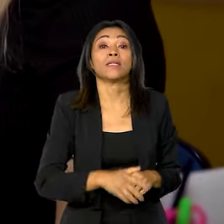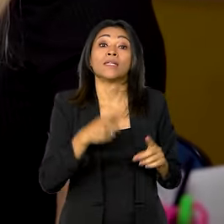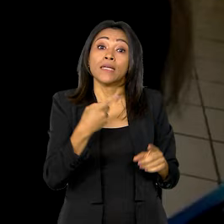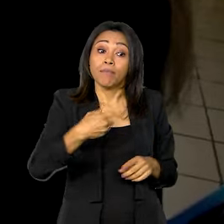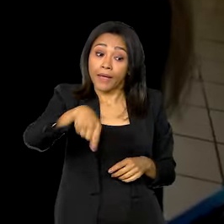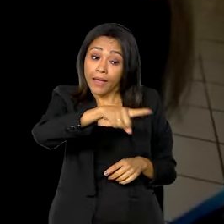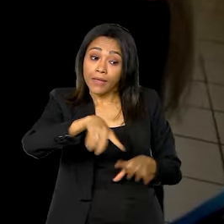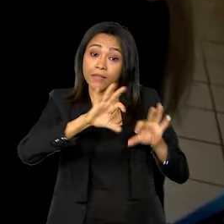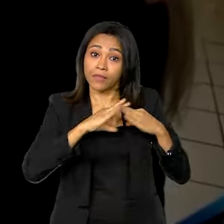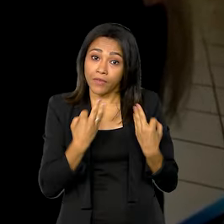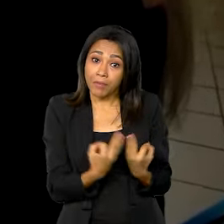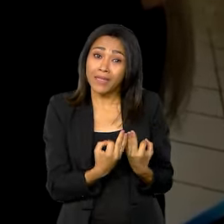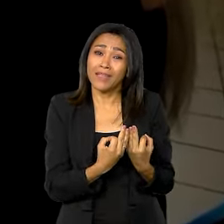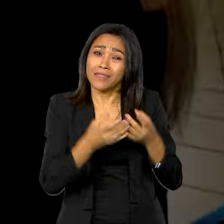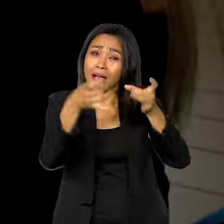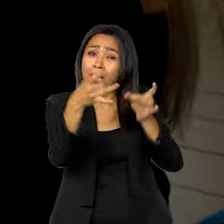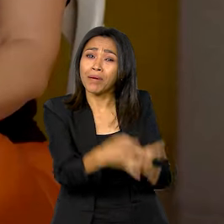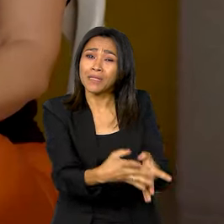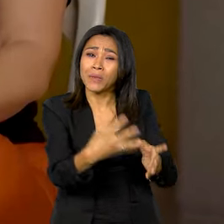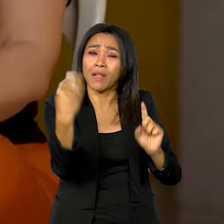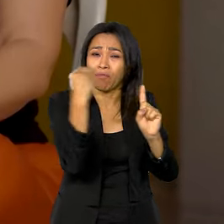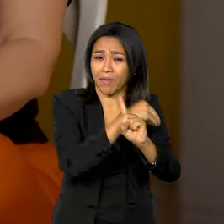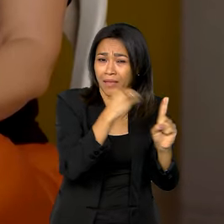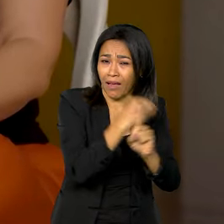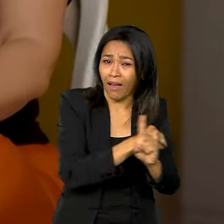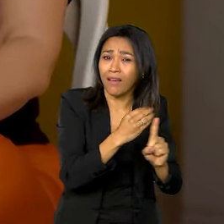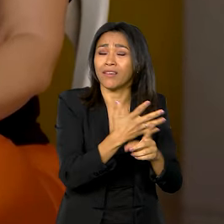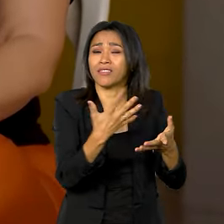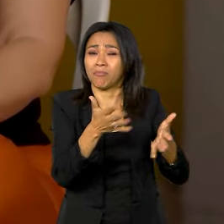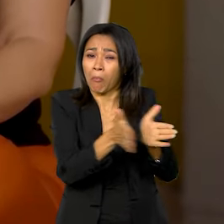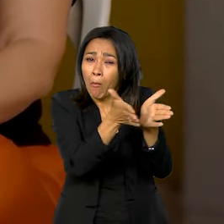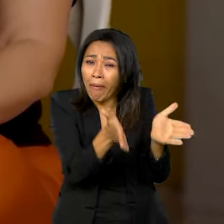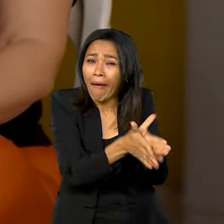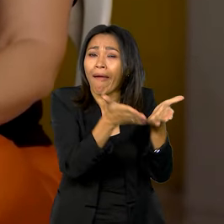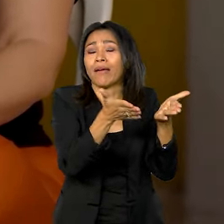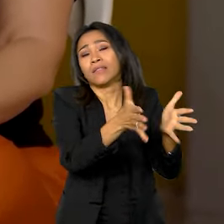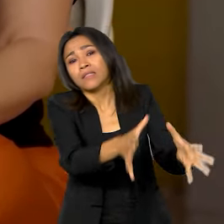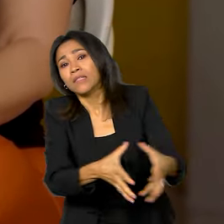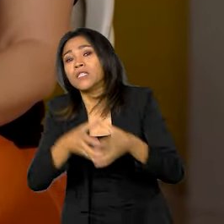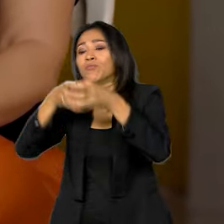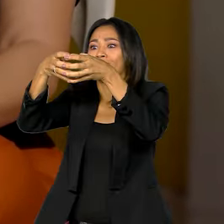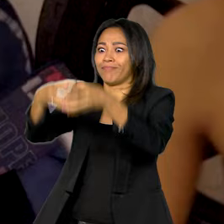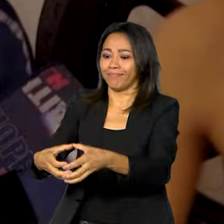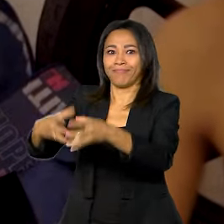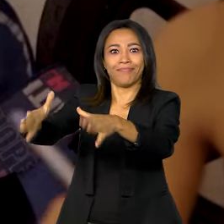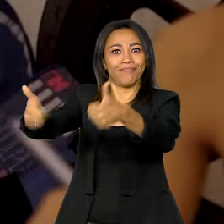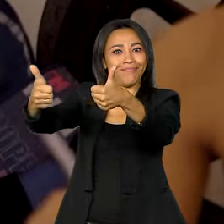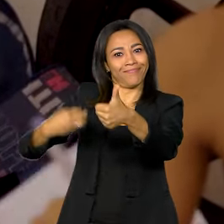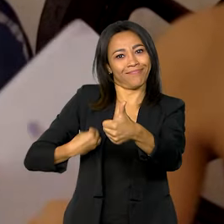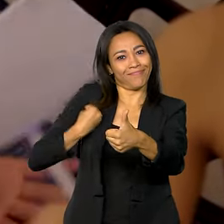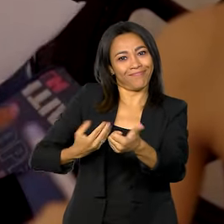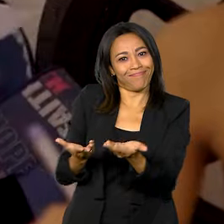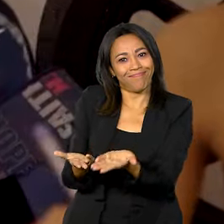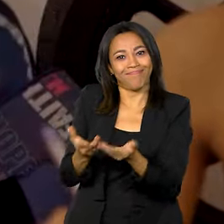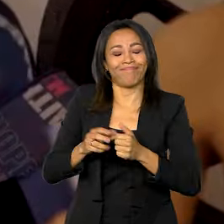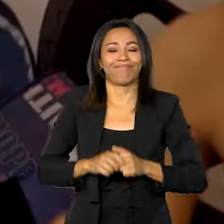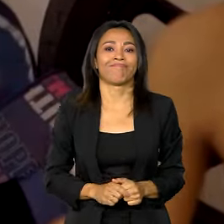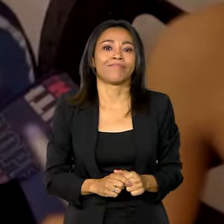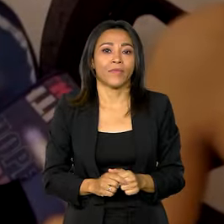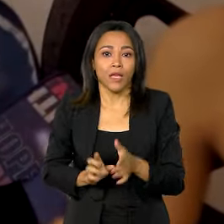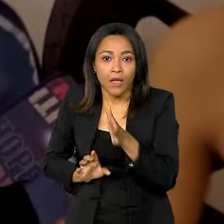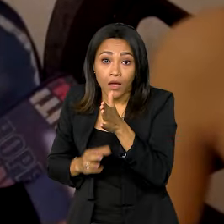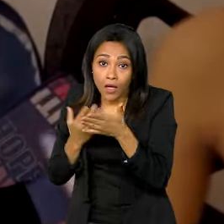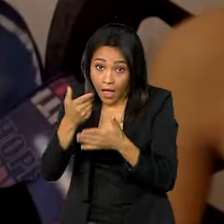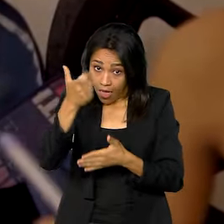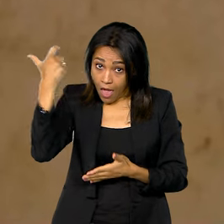para que as famílias saiam da situação de vulnerabilidade social e ten uma qualidade de vida melhor o